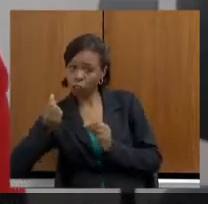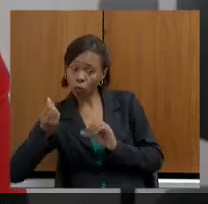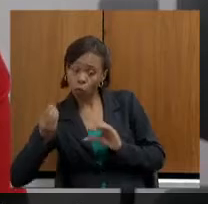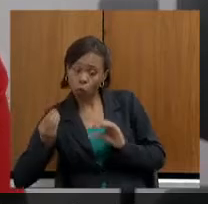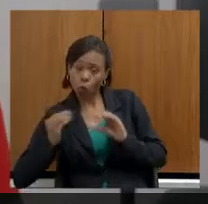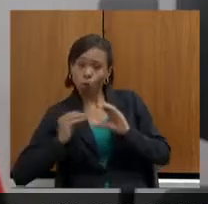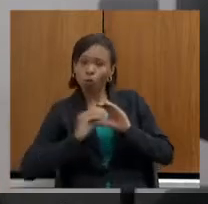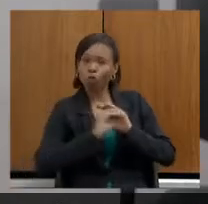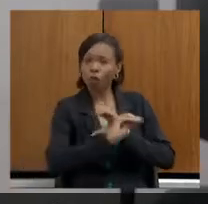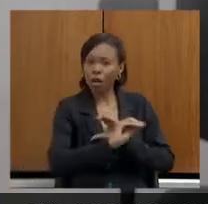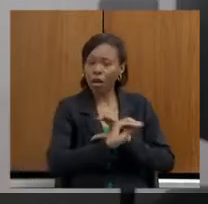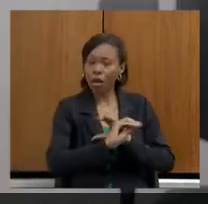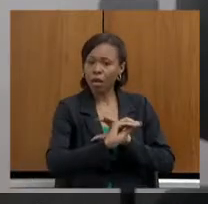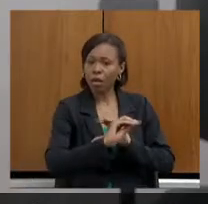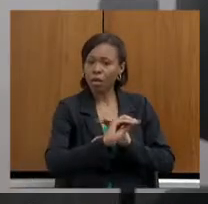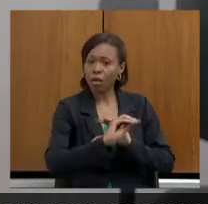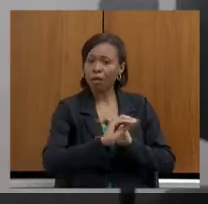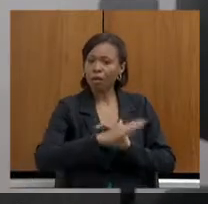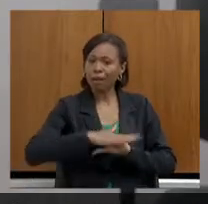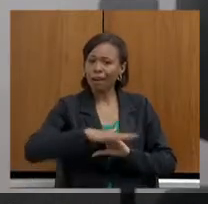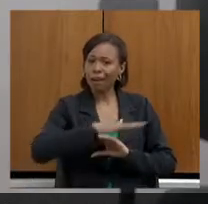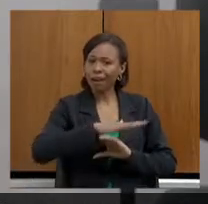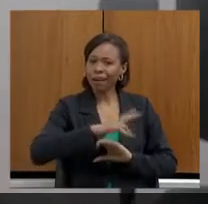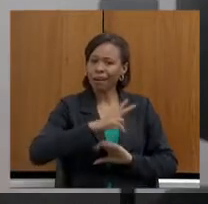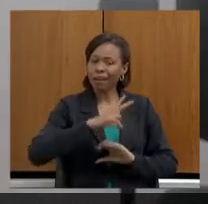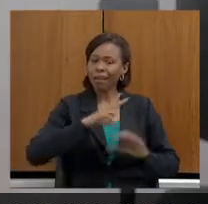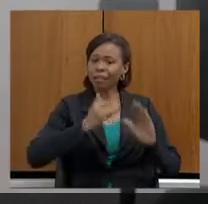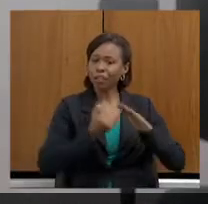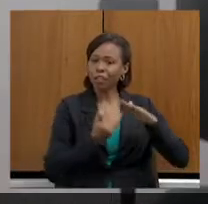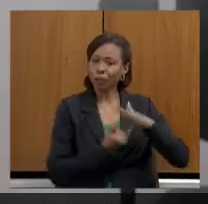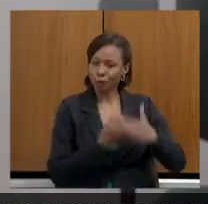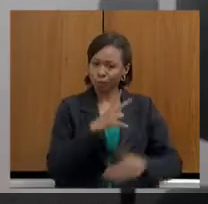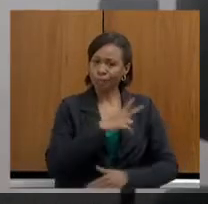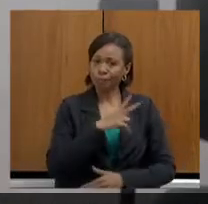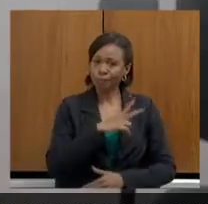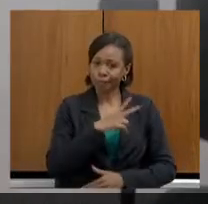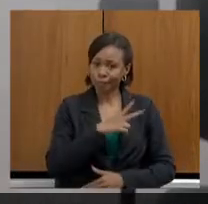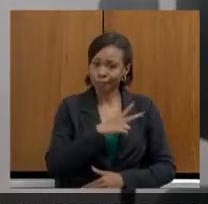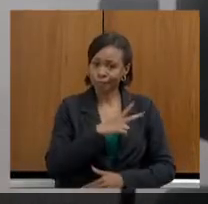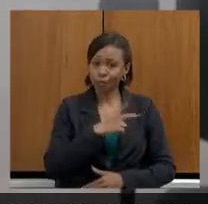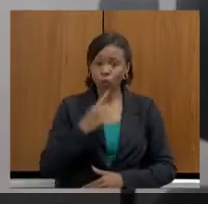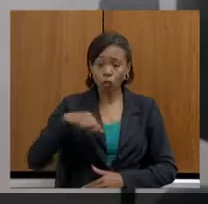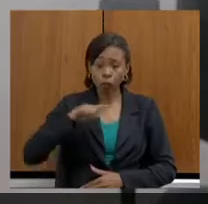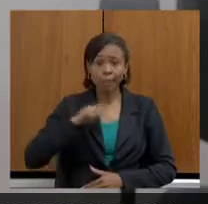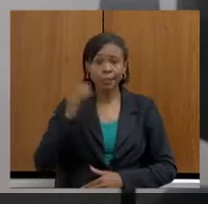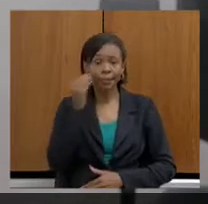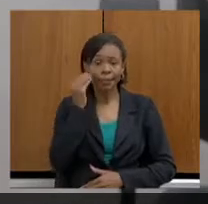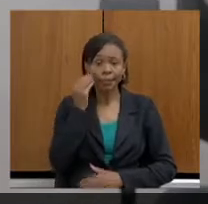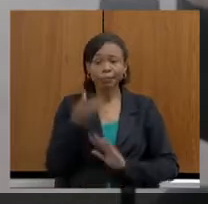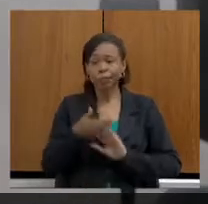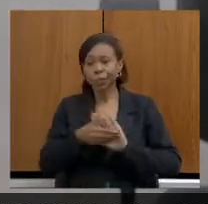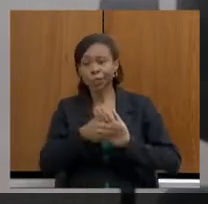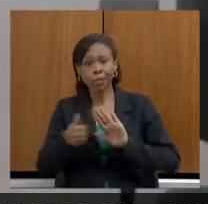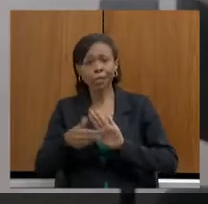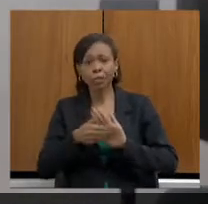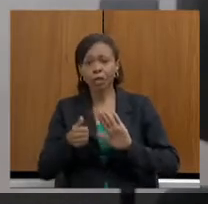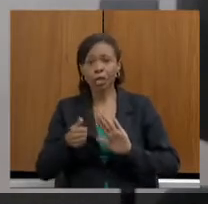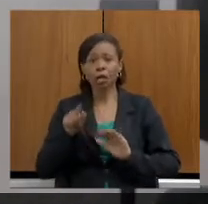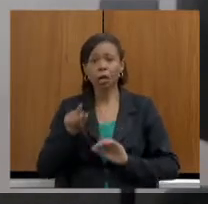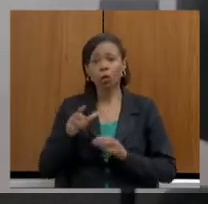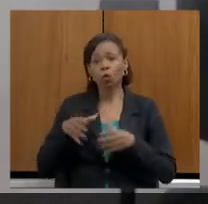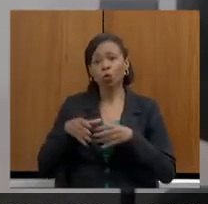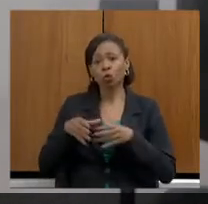vai para a iniciativa privada foi o governo mandou nós tentamos retirar a base do governo Manteve